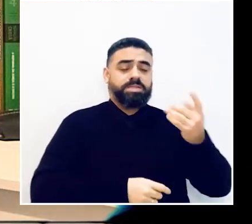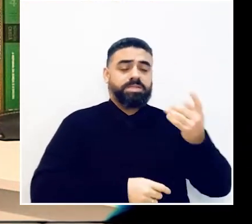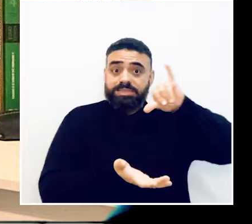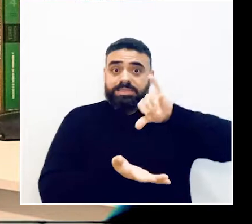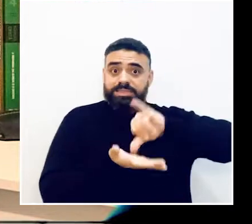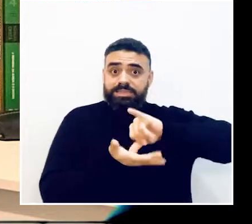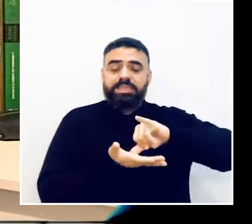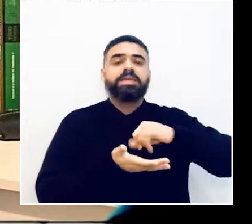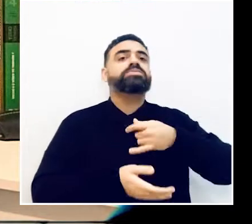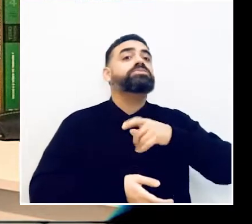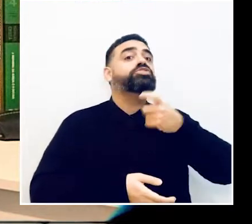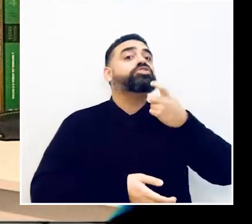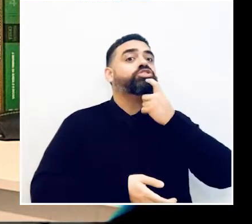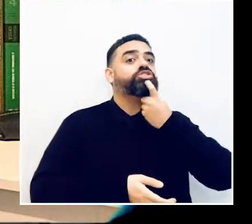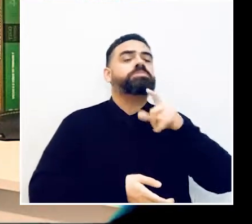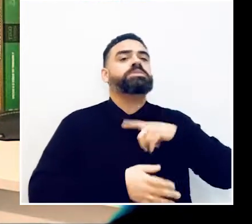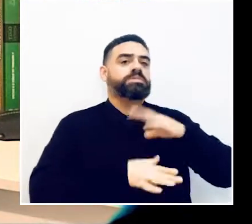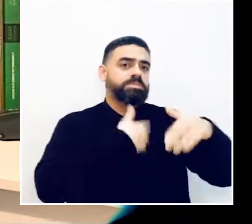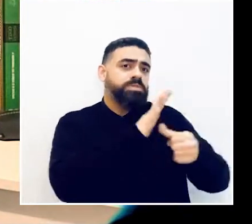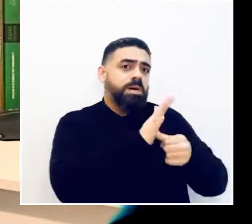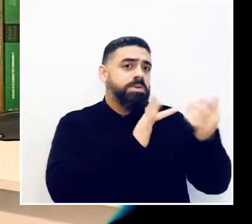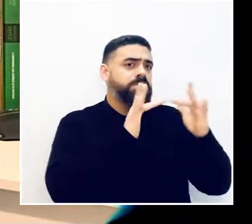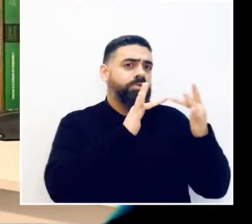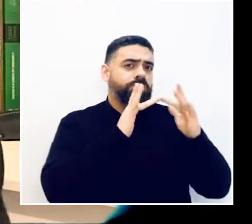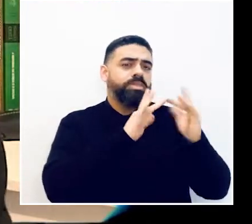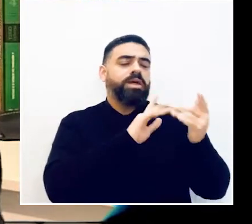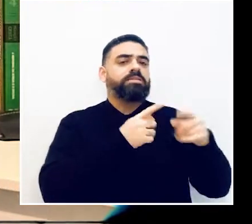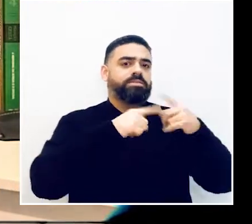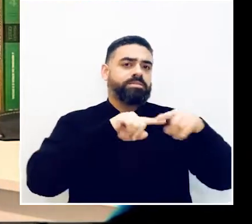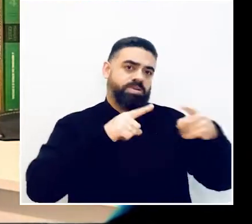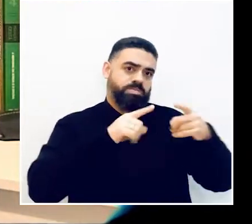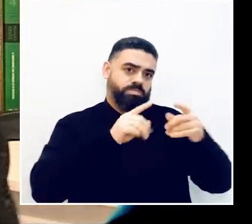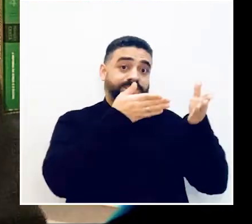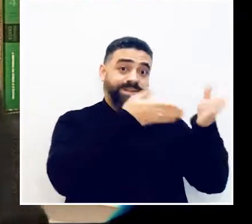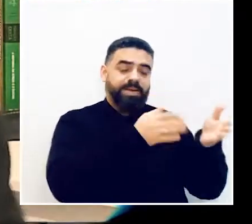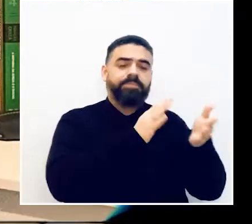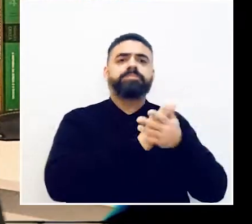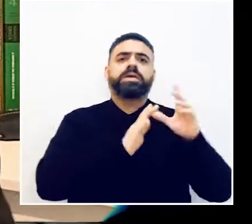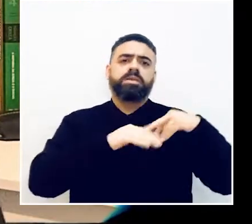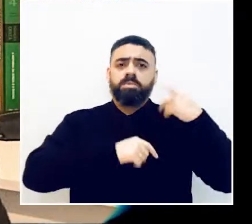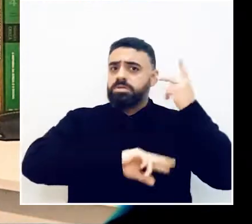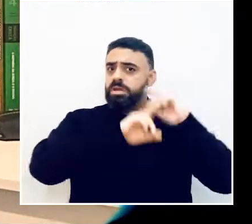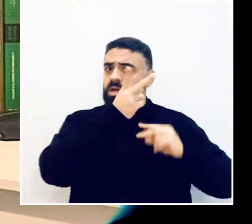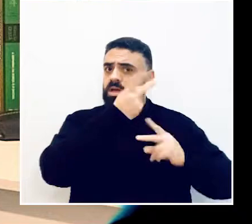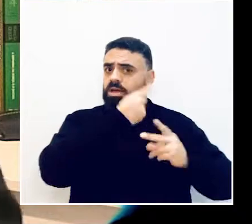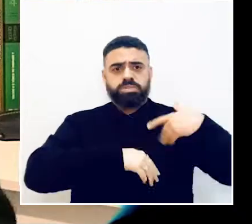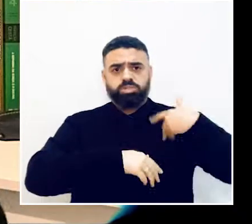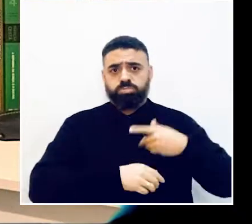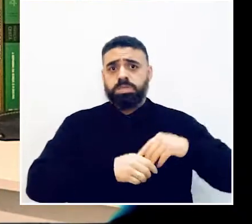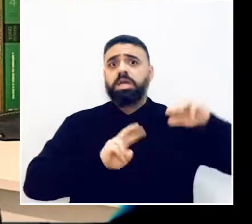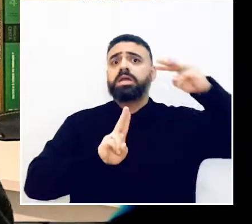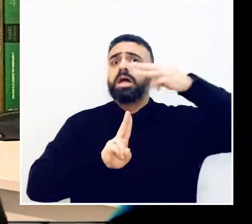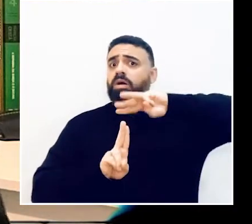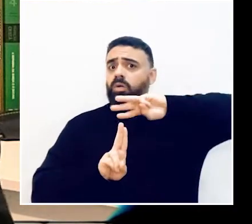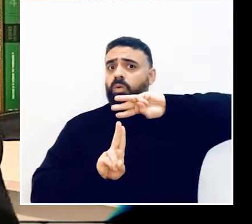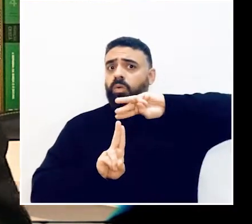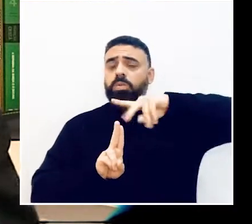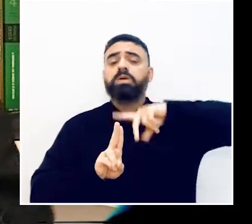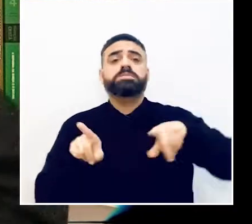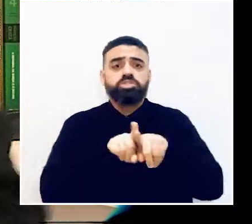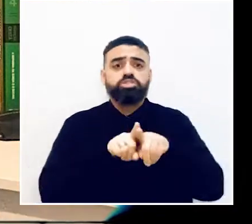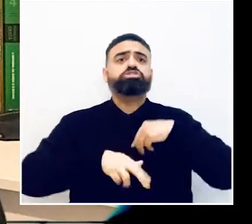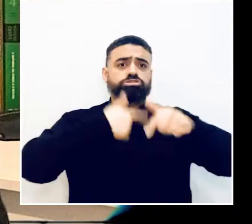criança. E depois, como adolescente, aí vem interesse em tocar um instrumento, em participar das bandas que a UPA tinha, e